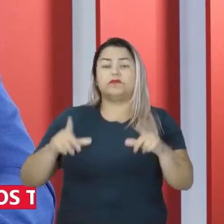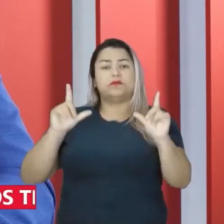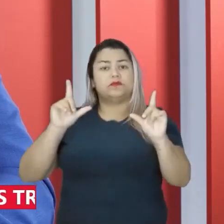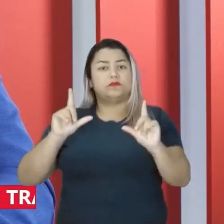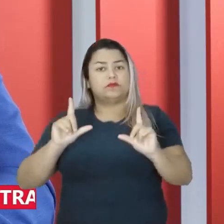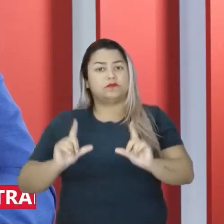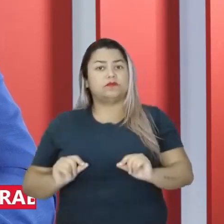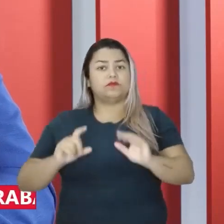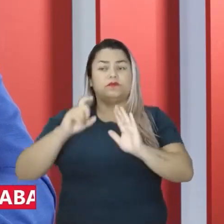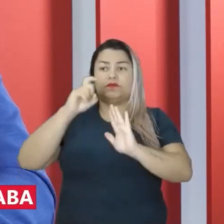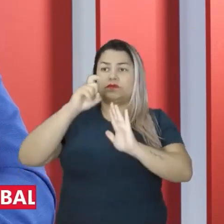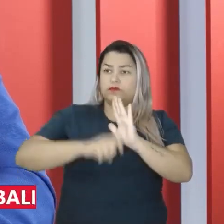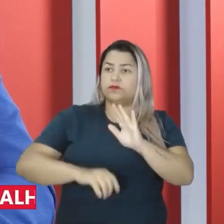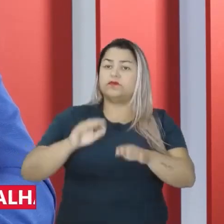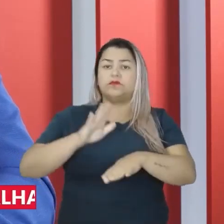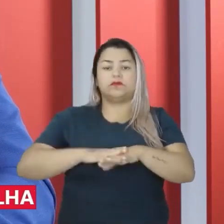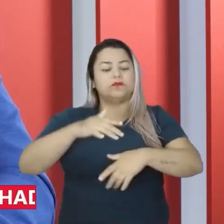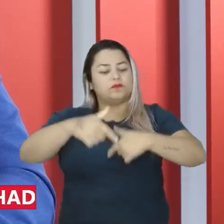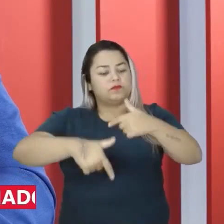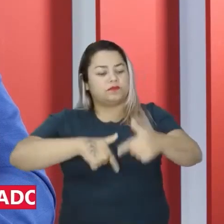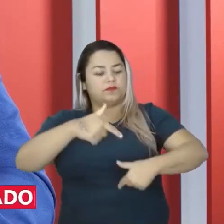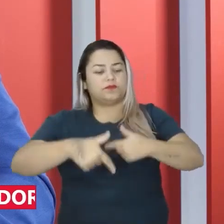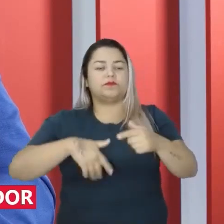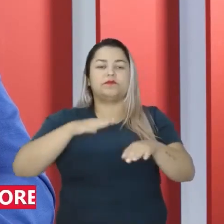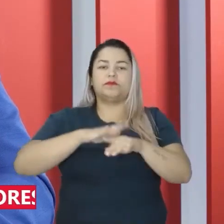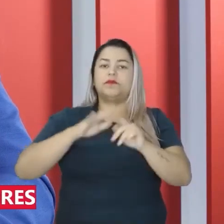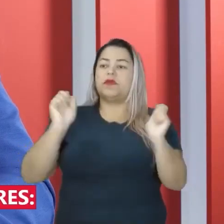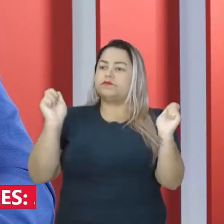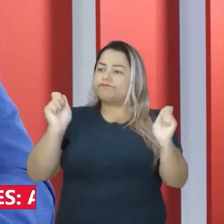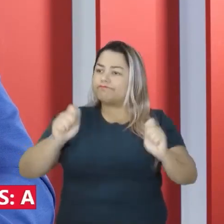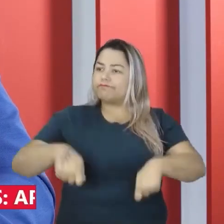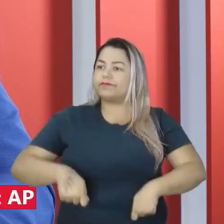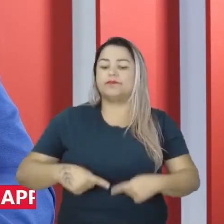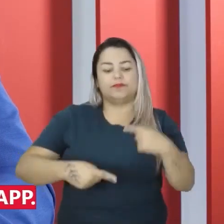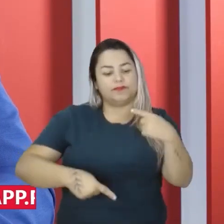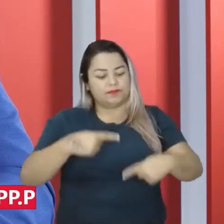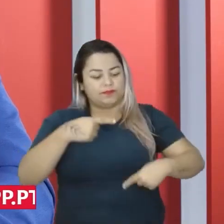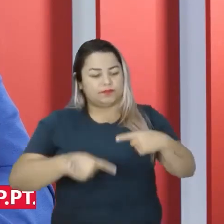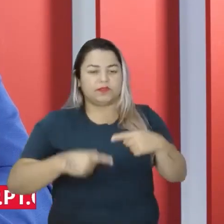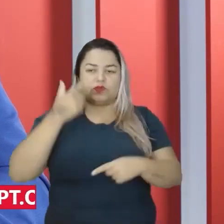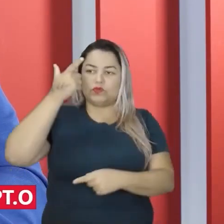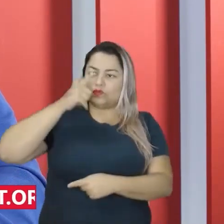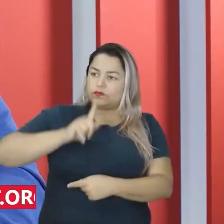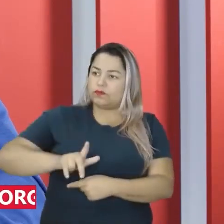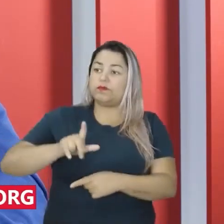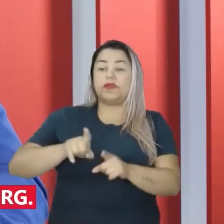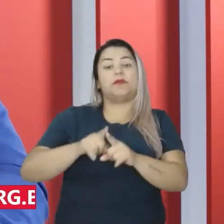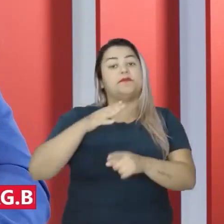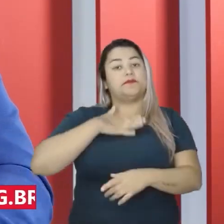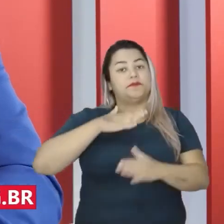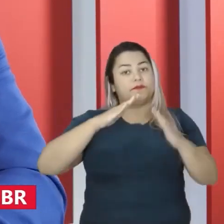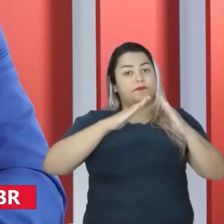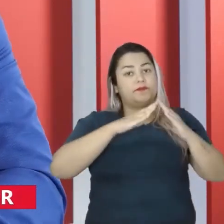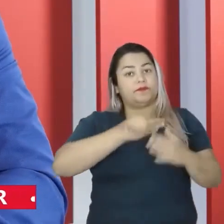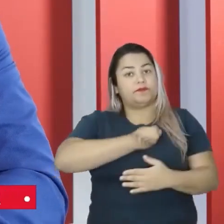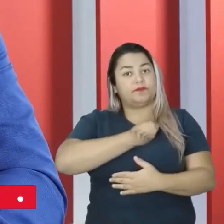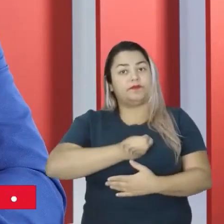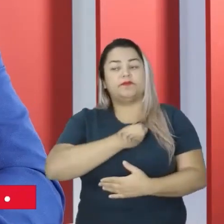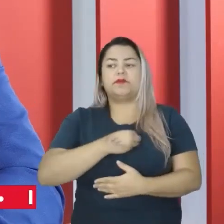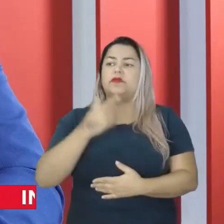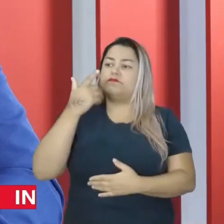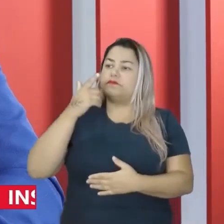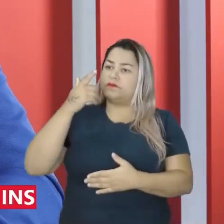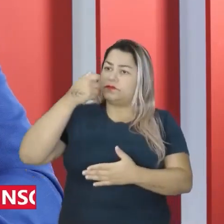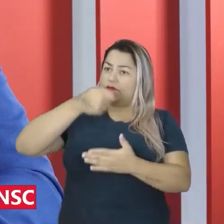juros, é mais emprego para quem mais precisa, as políticas sociais sendo recuperadas, Minha Casa Minha Vida, garantia do Bolsa